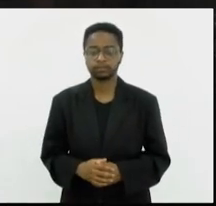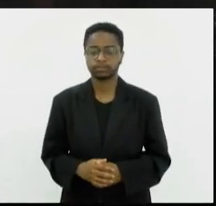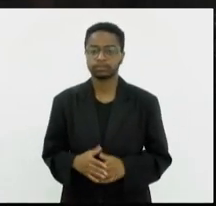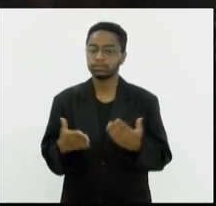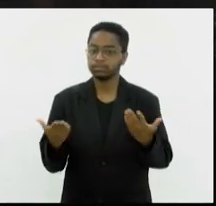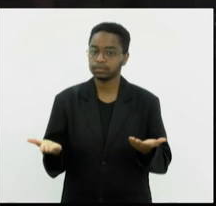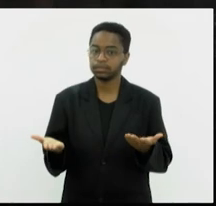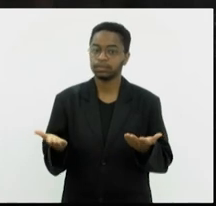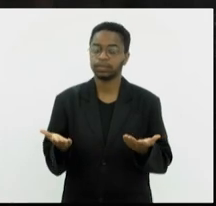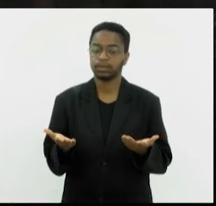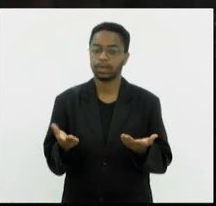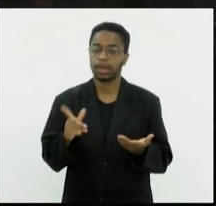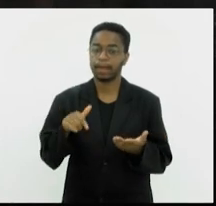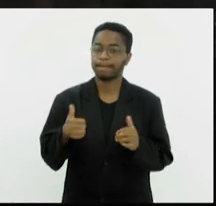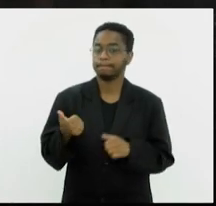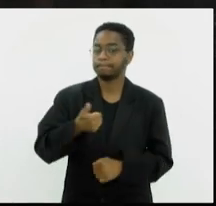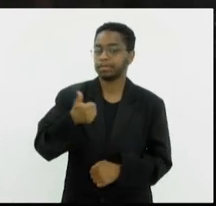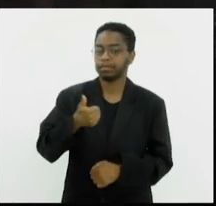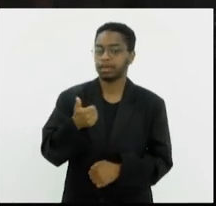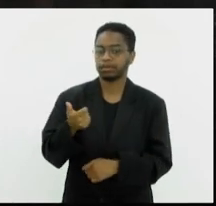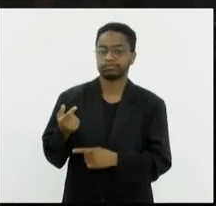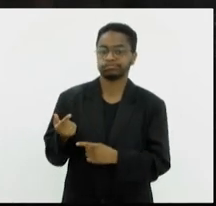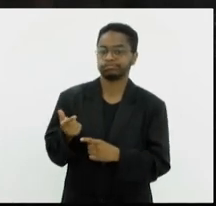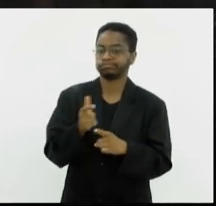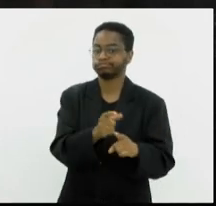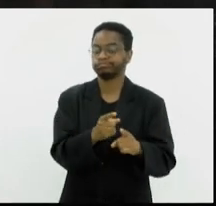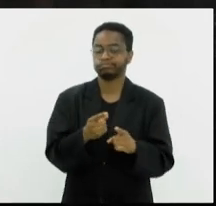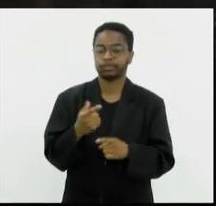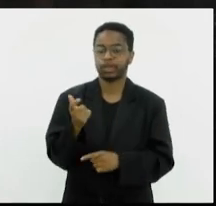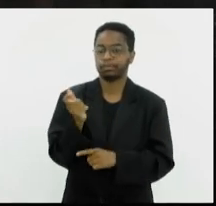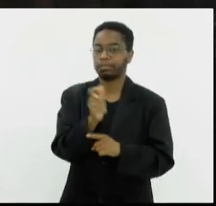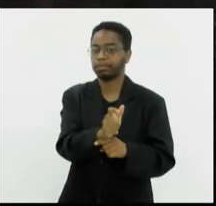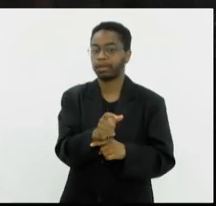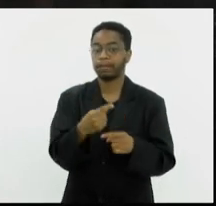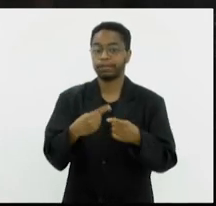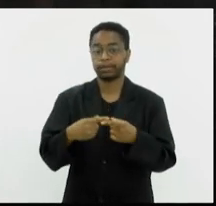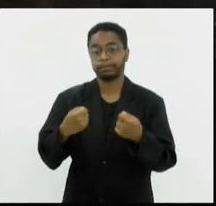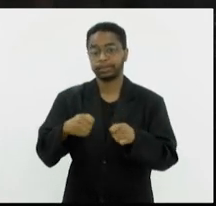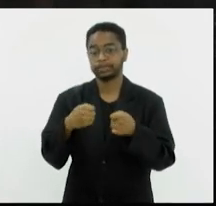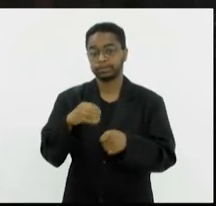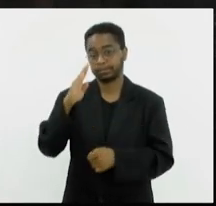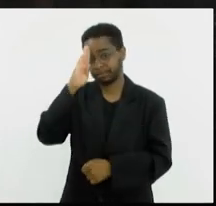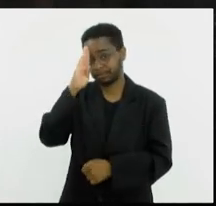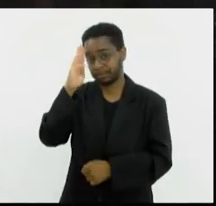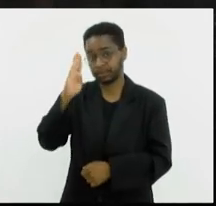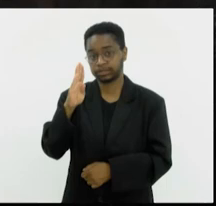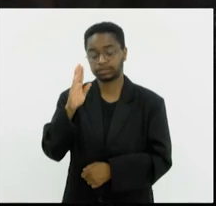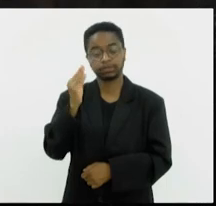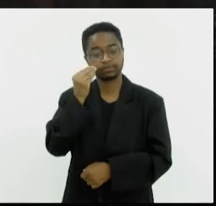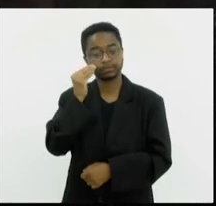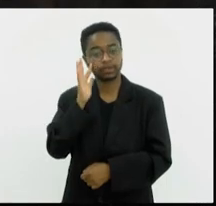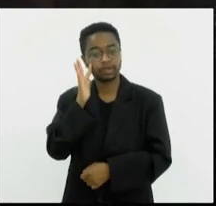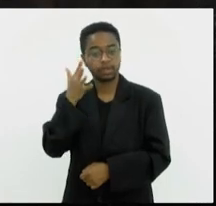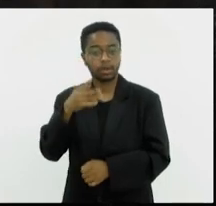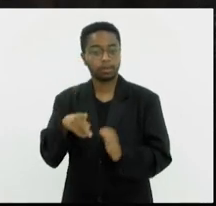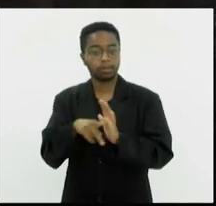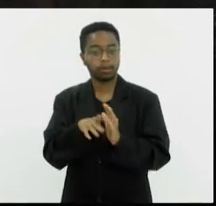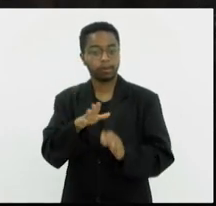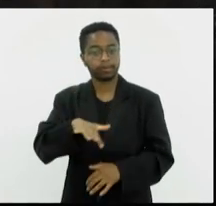é é a primeira crítica Porque isso tem que ser uma prioridade das forças de